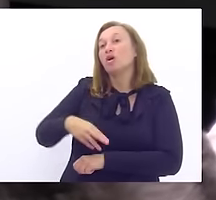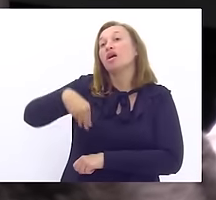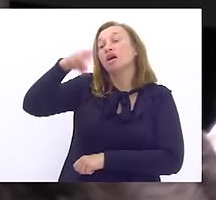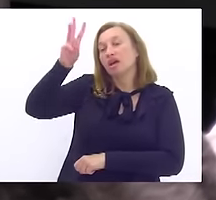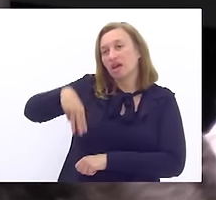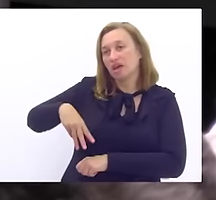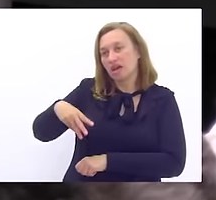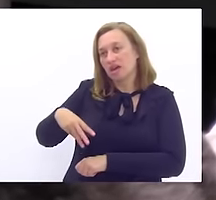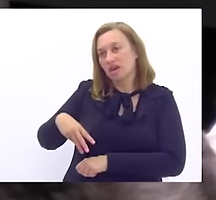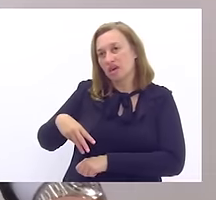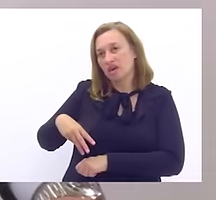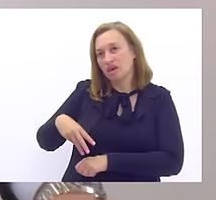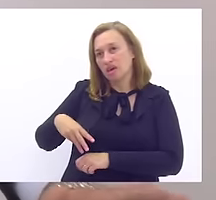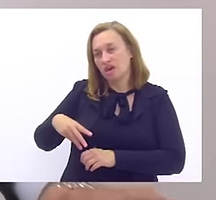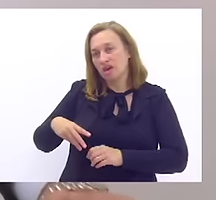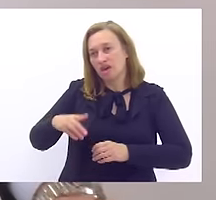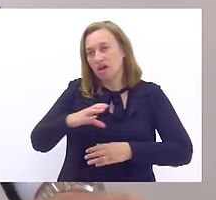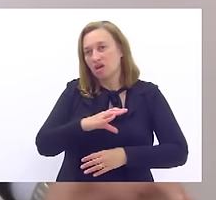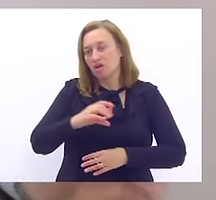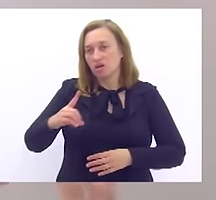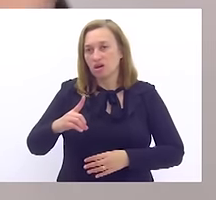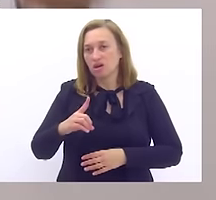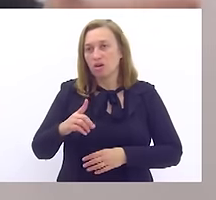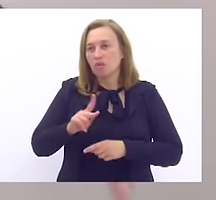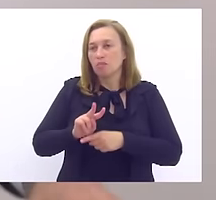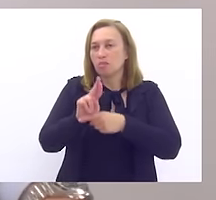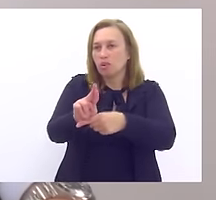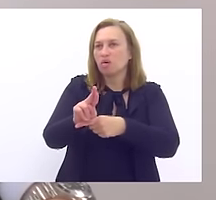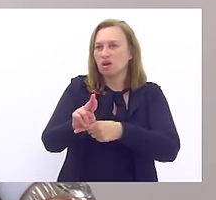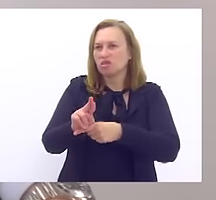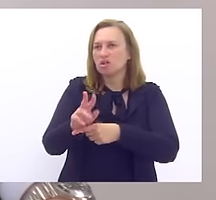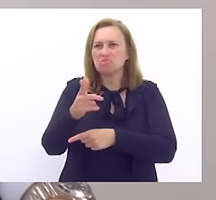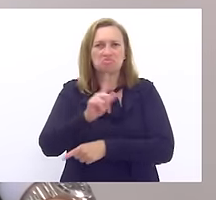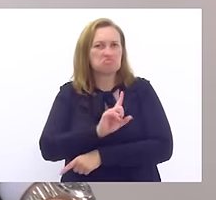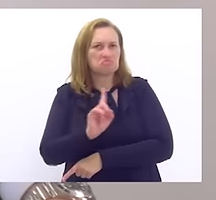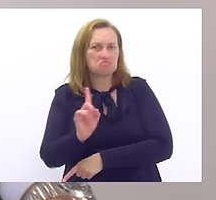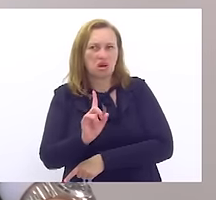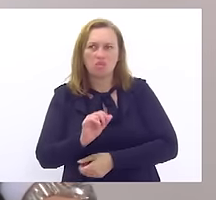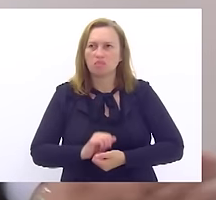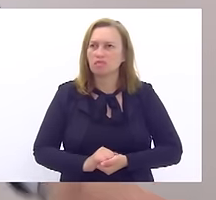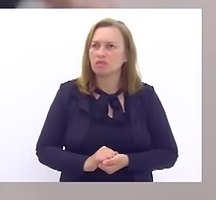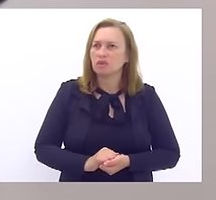é procuradoria eu não conheço procuradoria com porcaria nenhuma